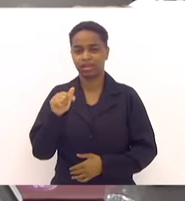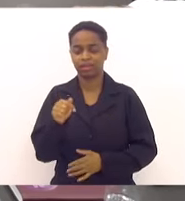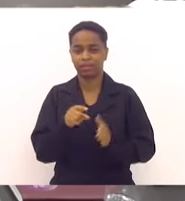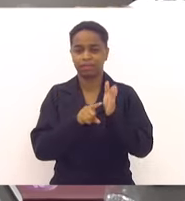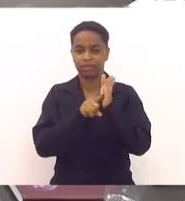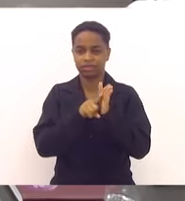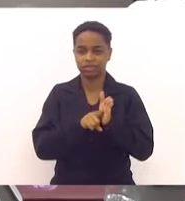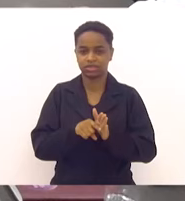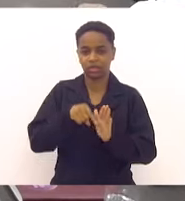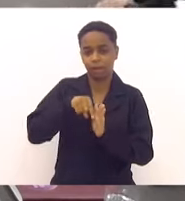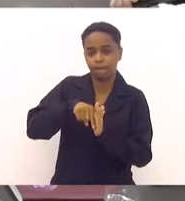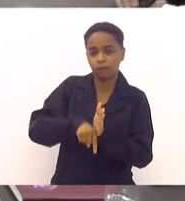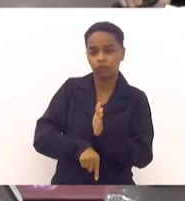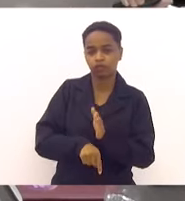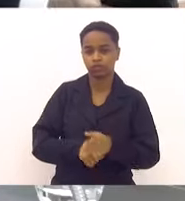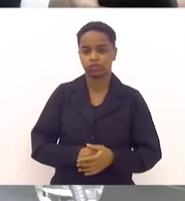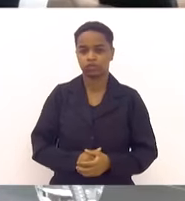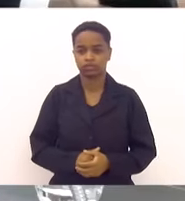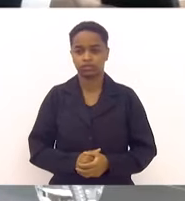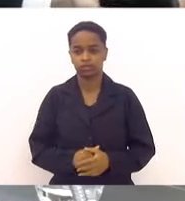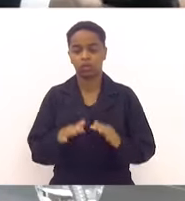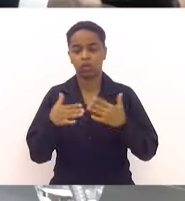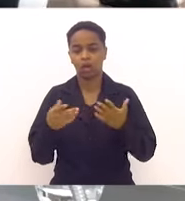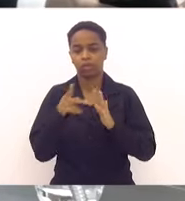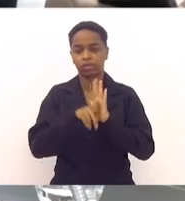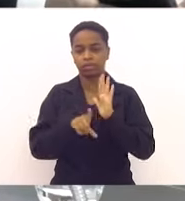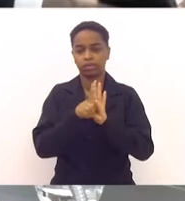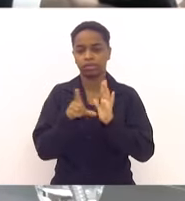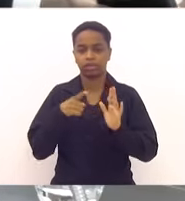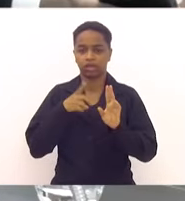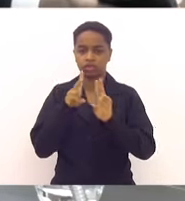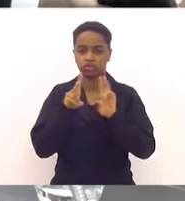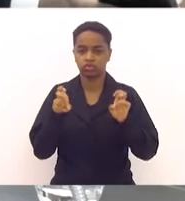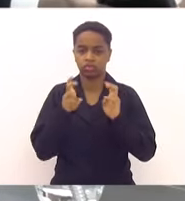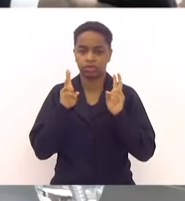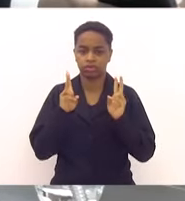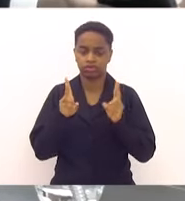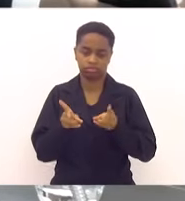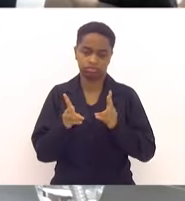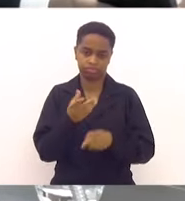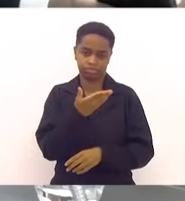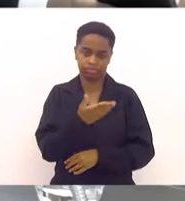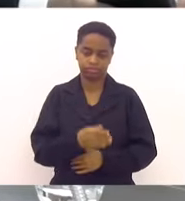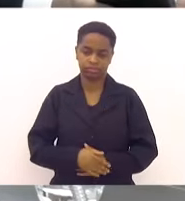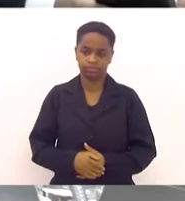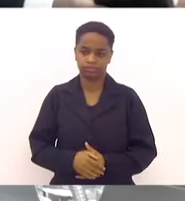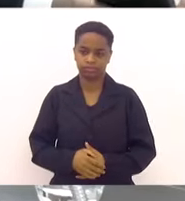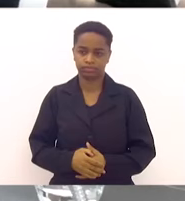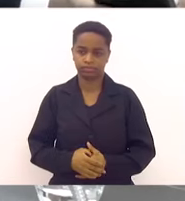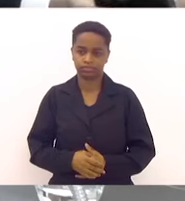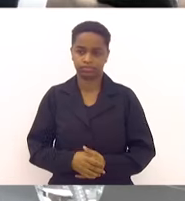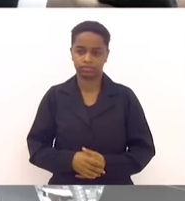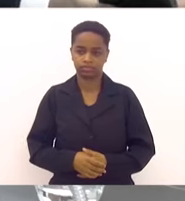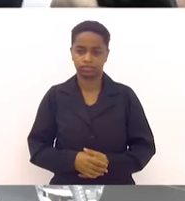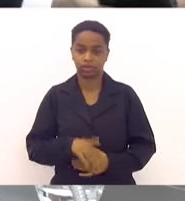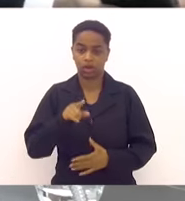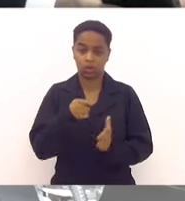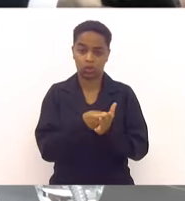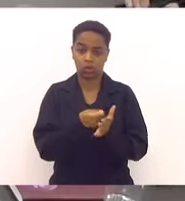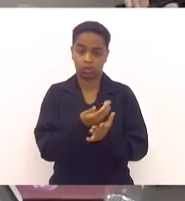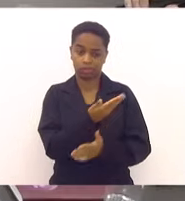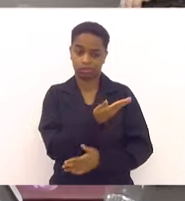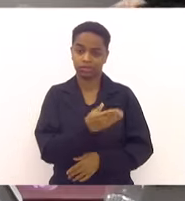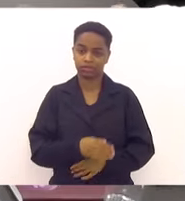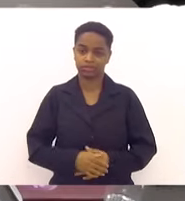fazer a pesquisa aprofundada de quais PLs tem sobre a matéria. Olha isso. Vista impositiva, deputado de Paulo.